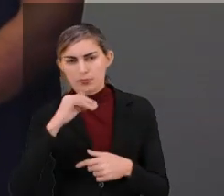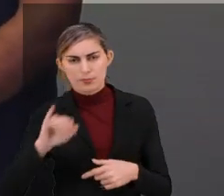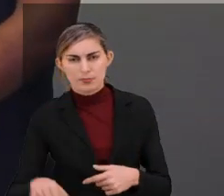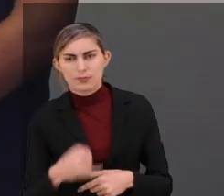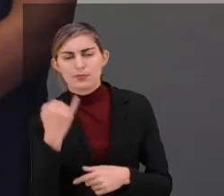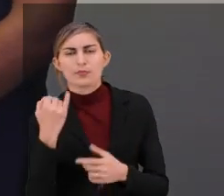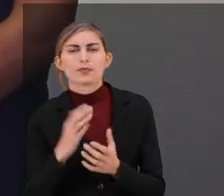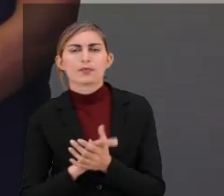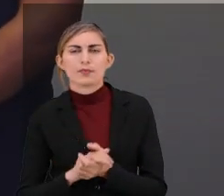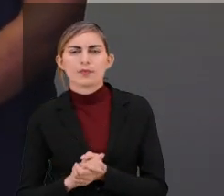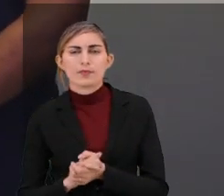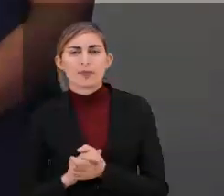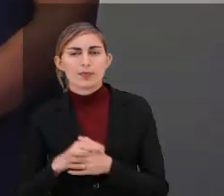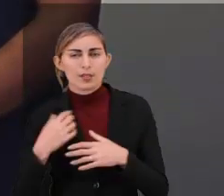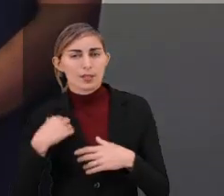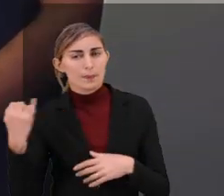primeiramente.